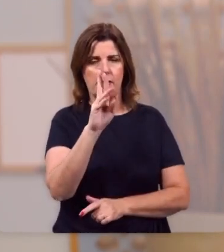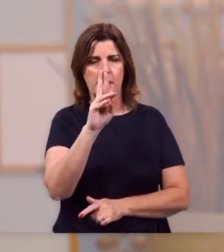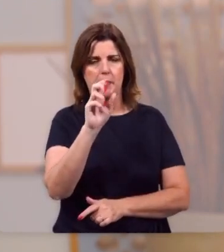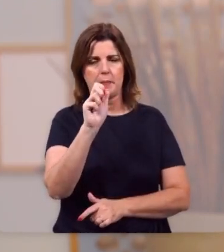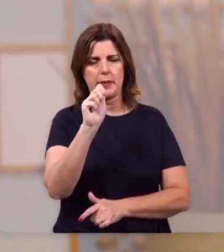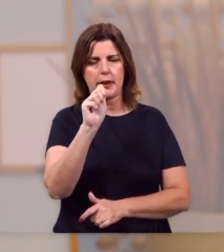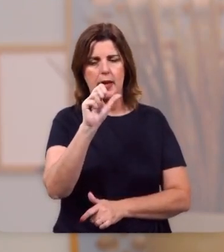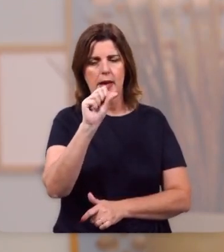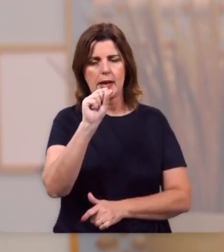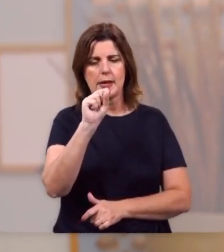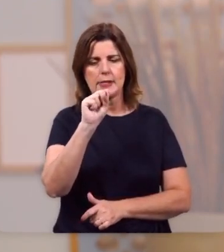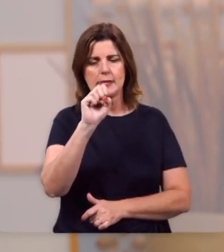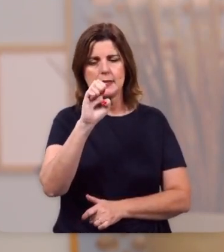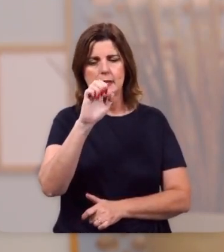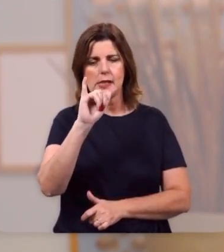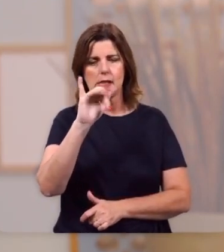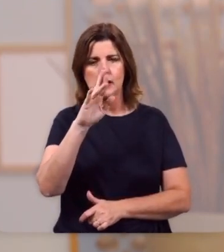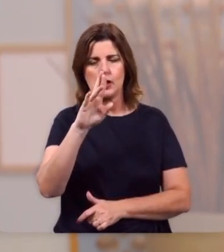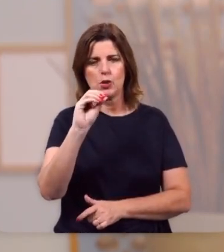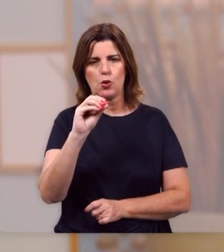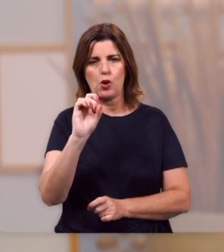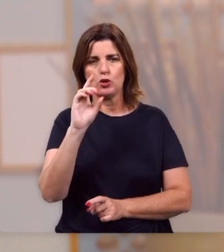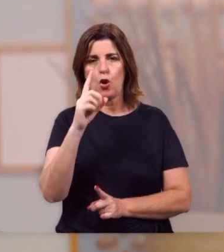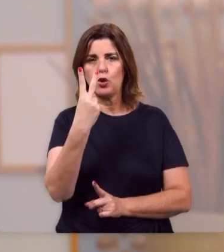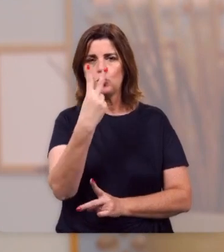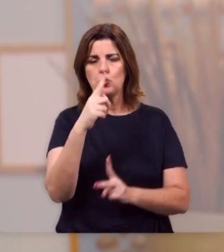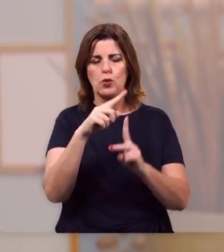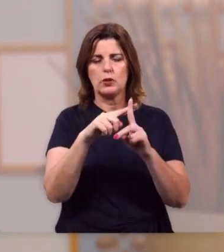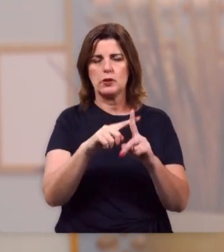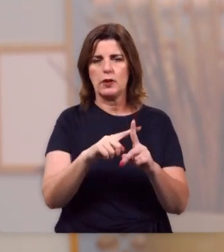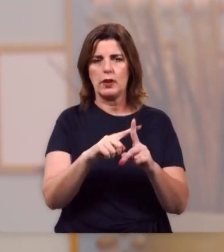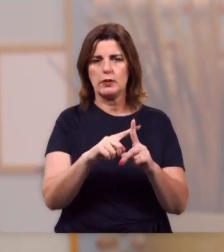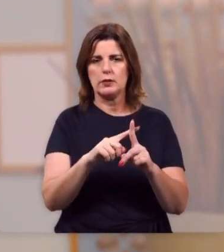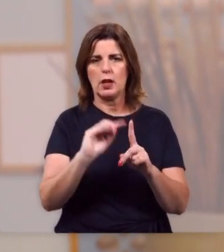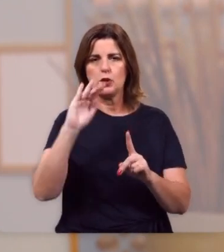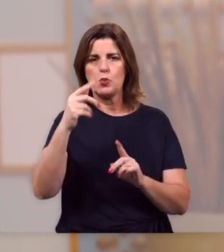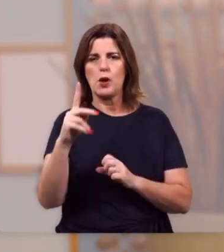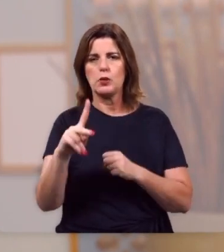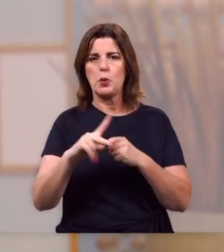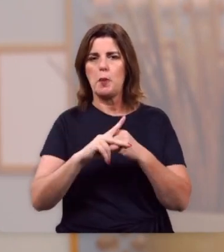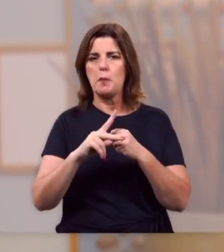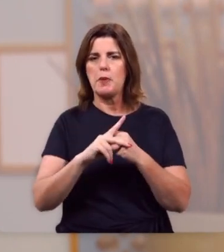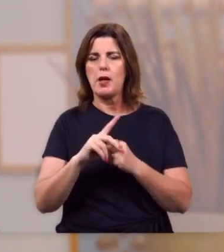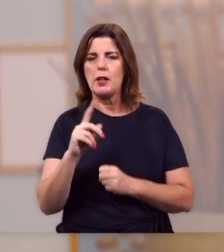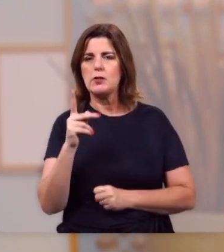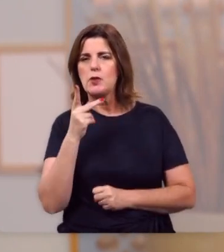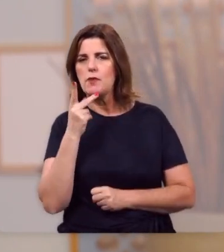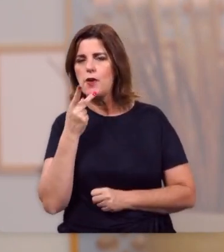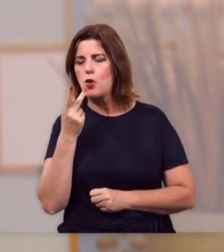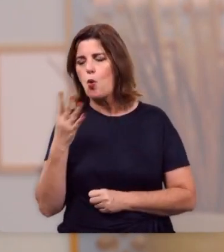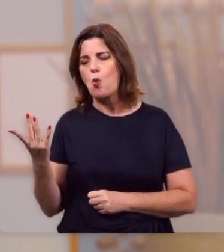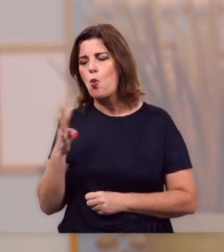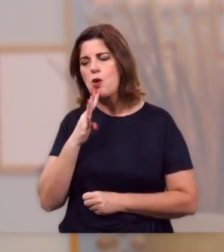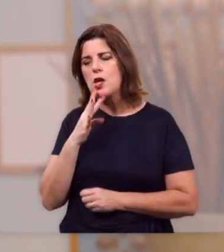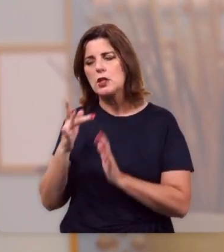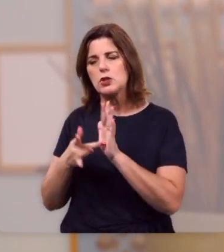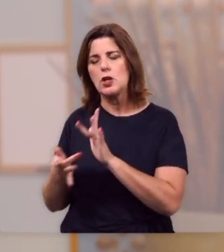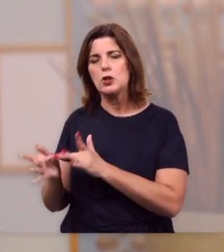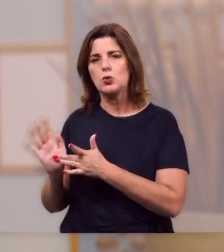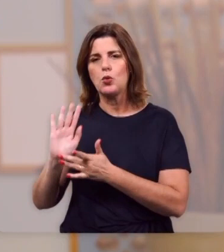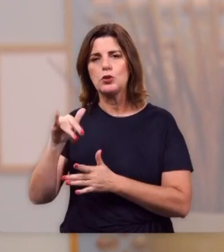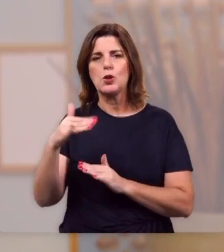2 vezes no Novo Testamento. Foi onde Pedro negou Jesus e onde Pedro foi restaurado